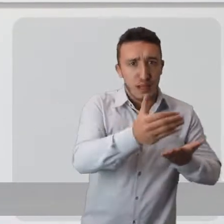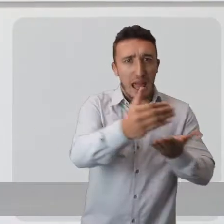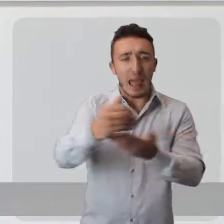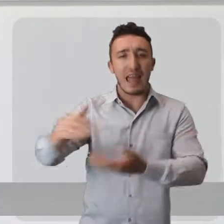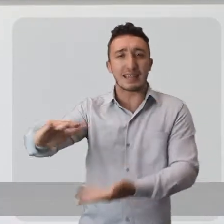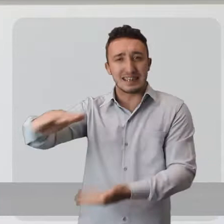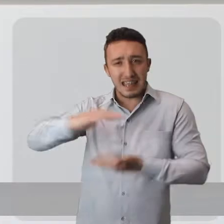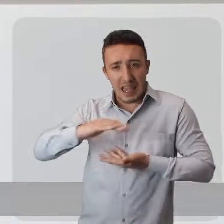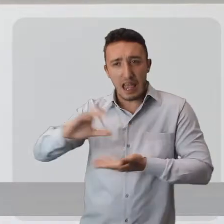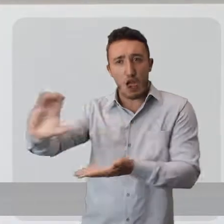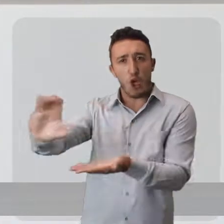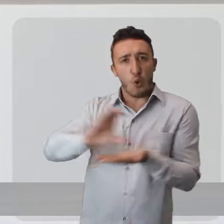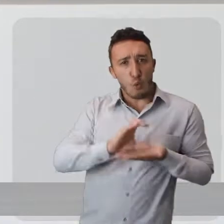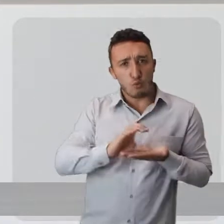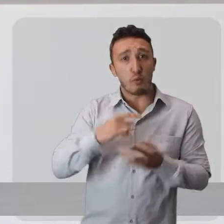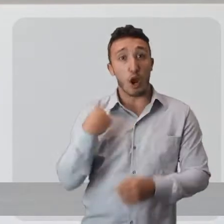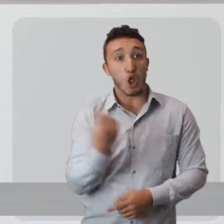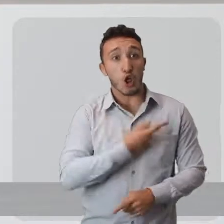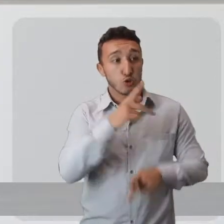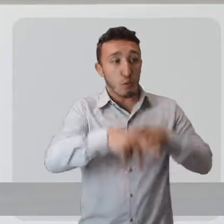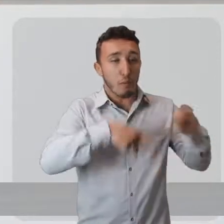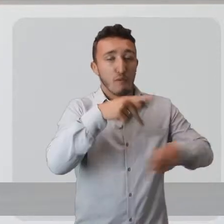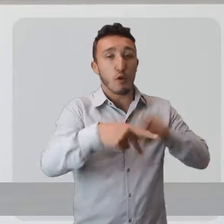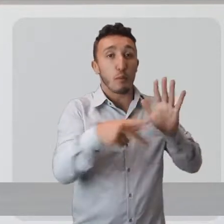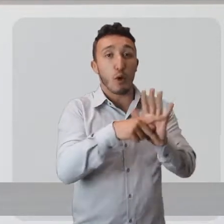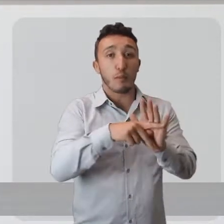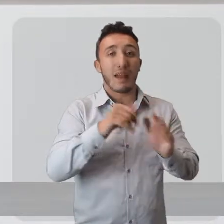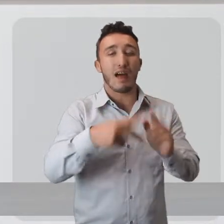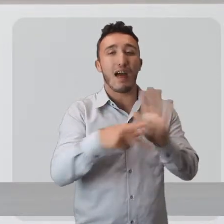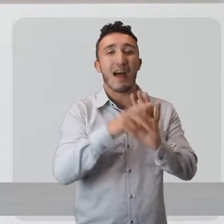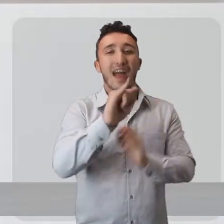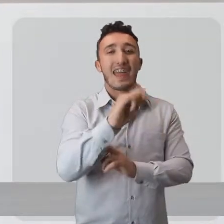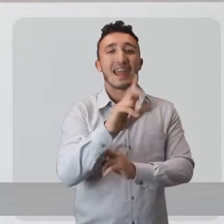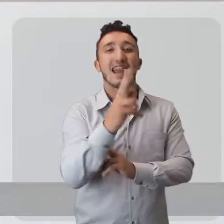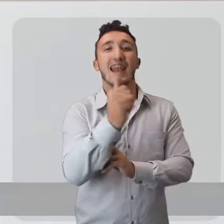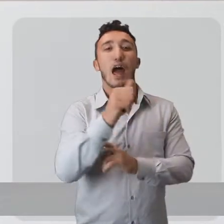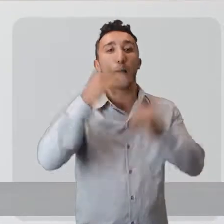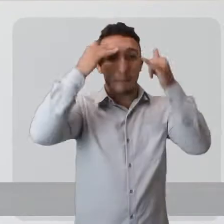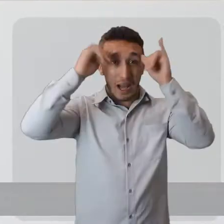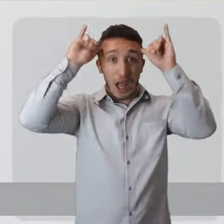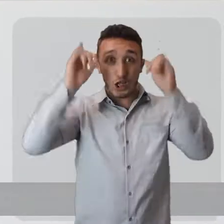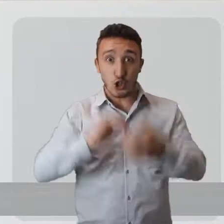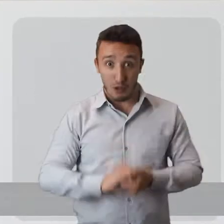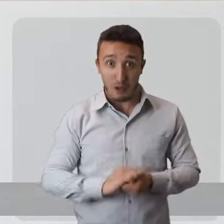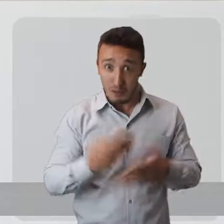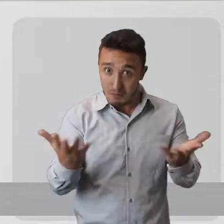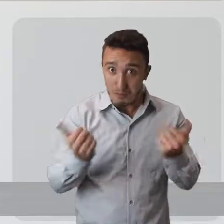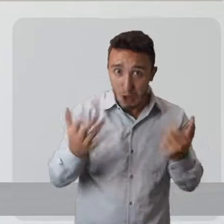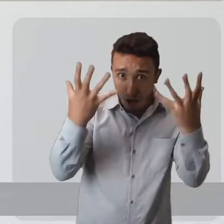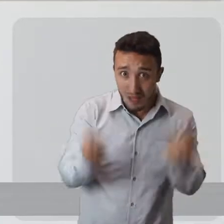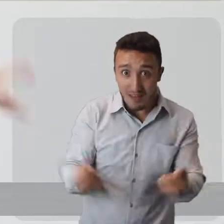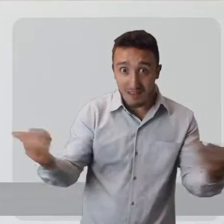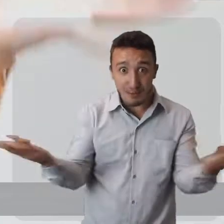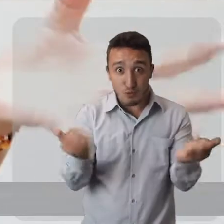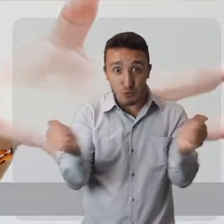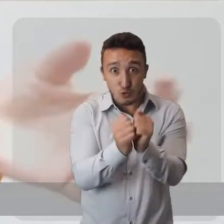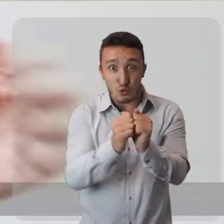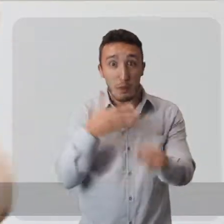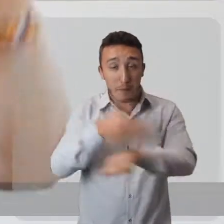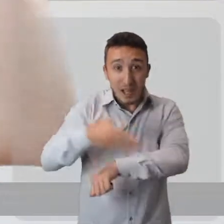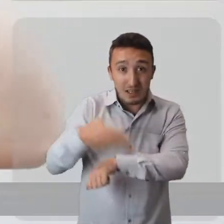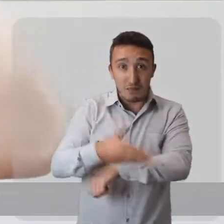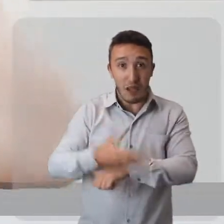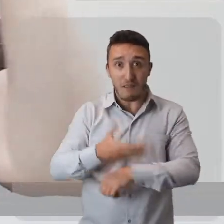recursos, cestas básicas, para o nosso povo querido da Ilha do Marajó. Bora, gente, bora participar. Todo